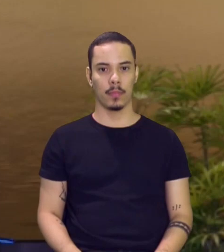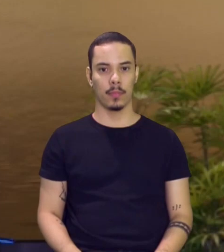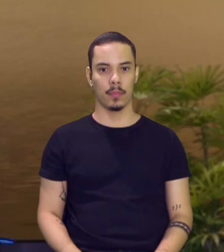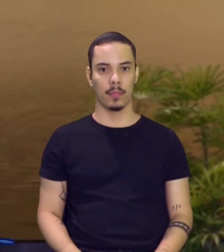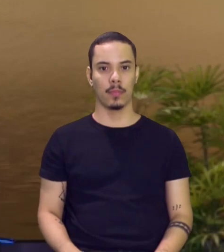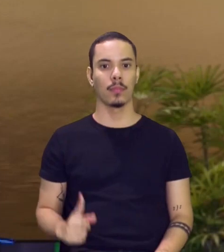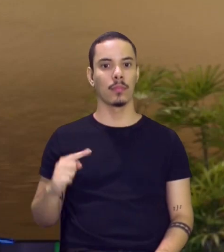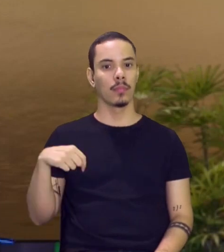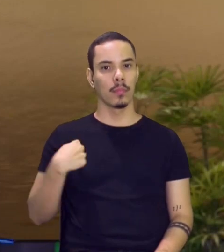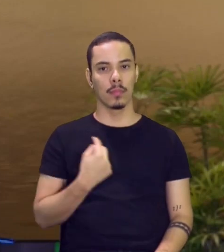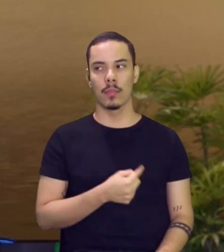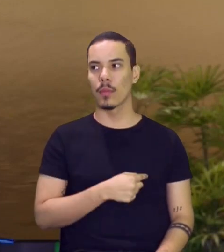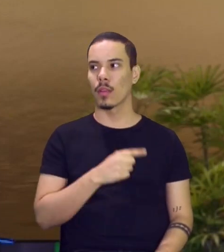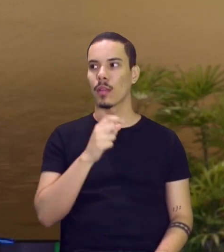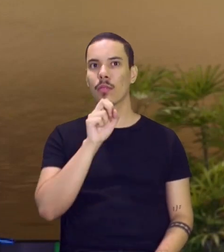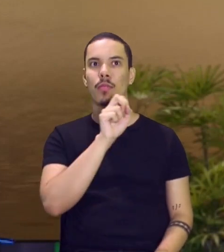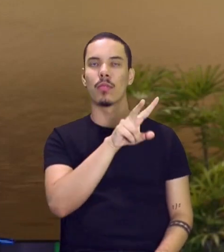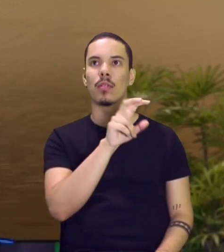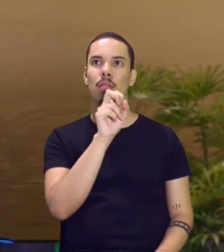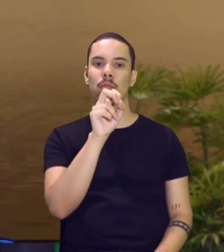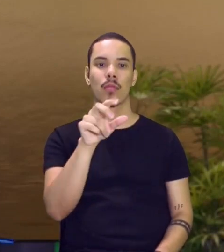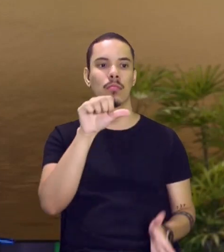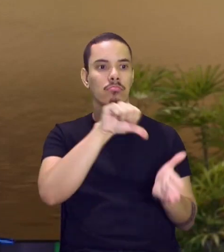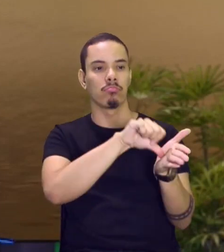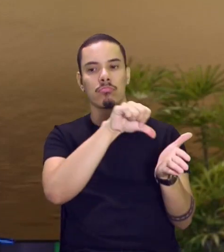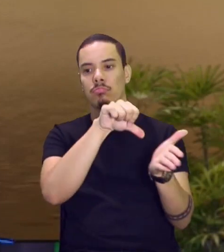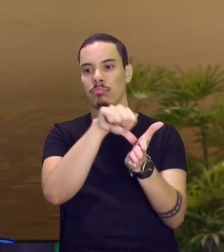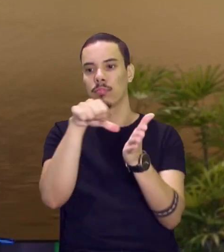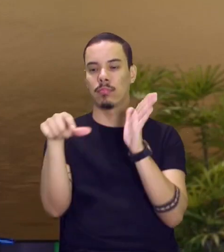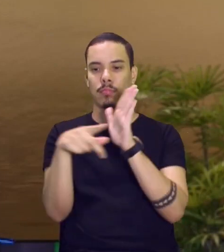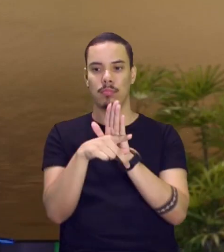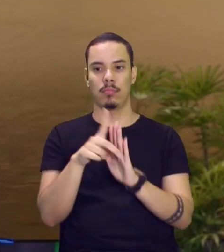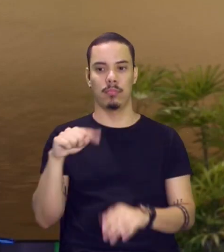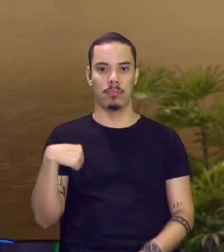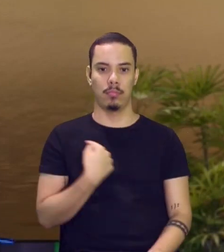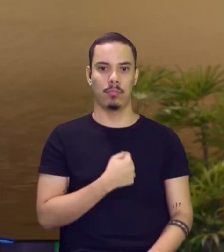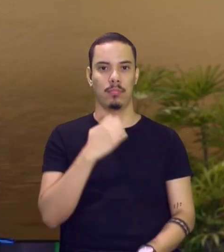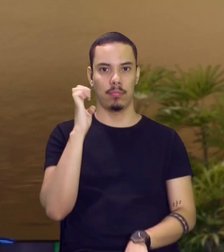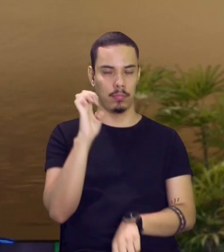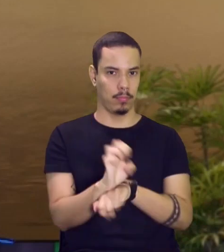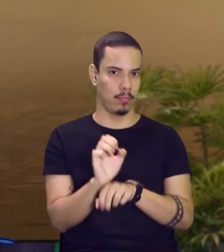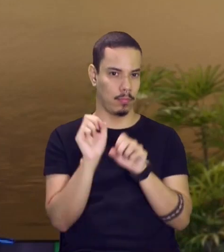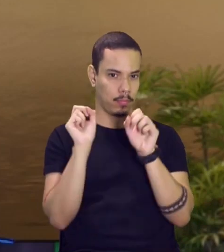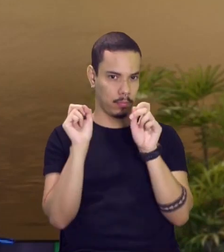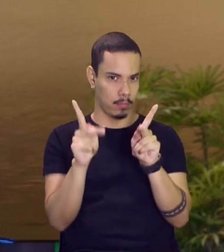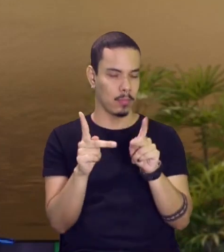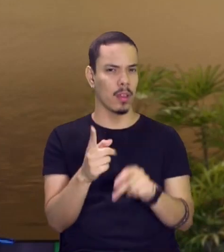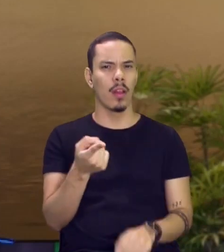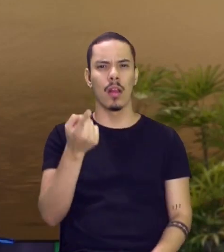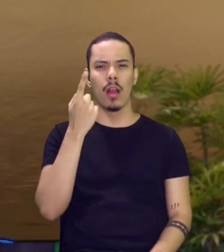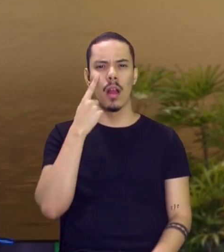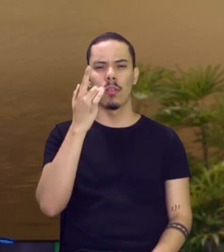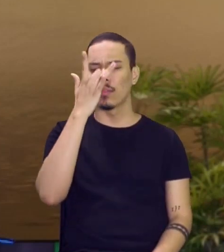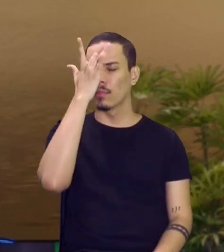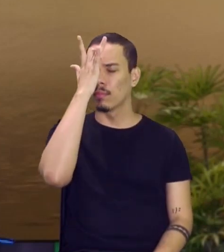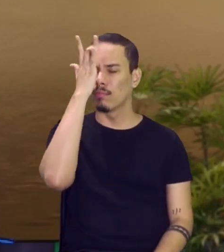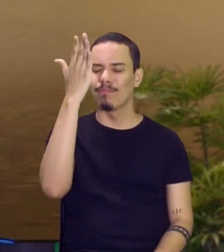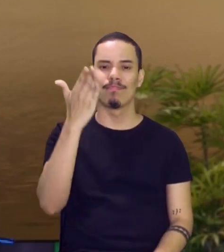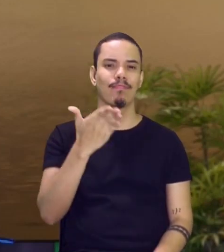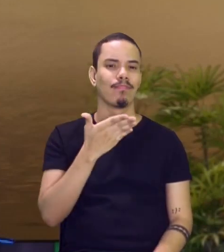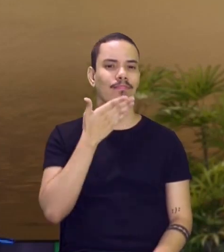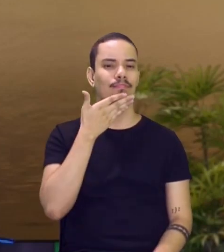Nós vimos aí as localizações do nosso estado. Viu que foi fácil,